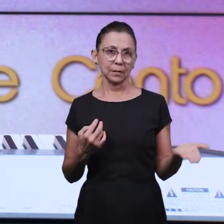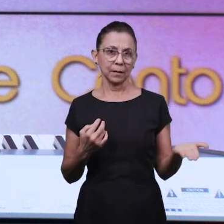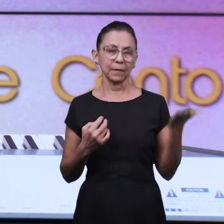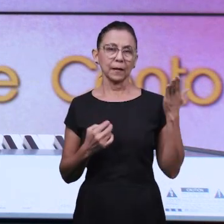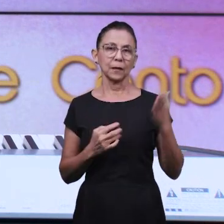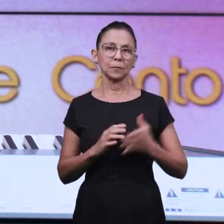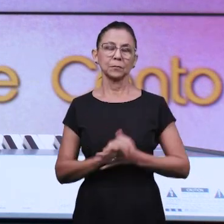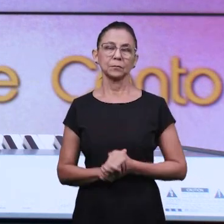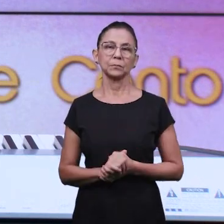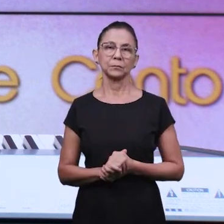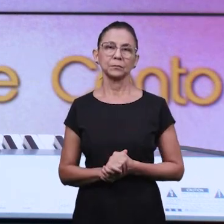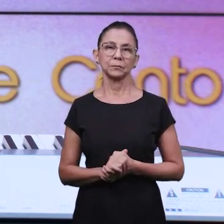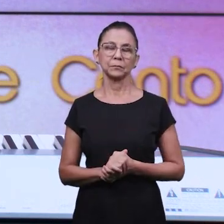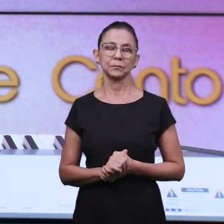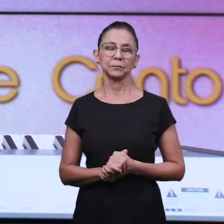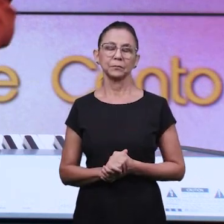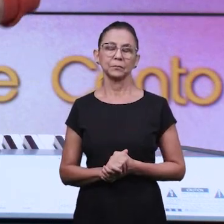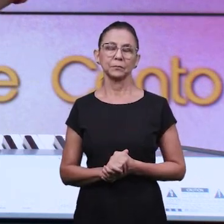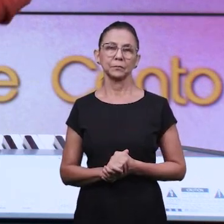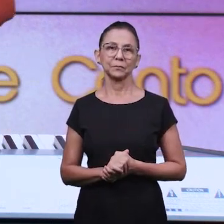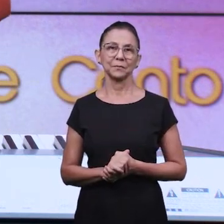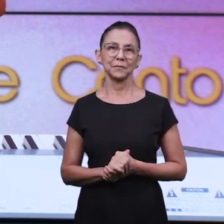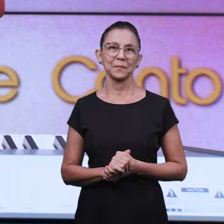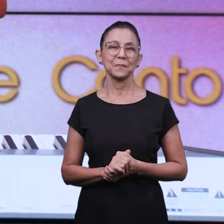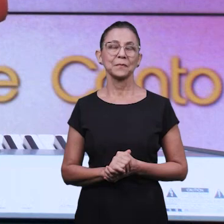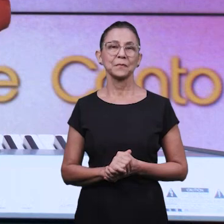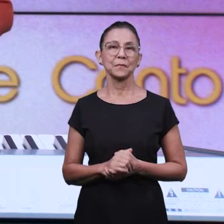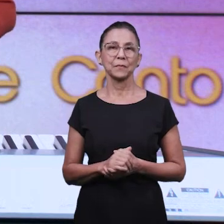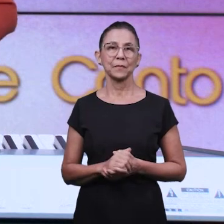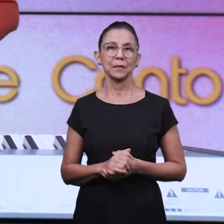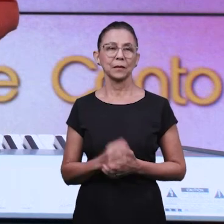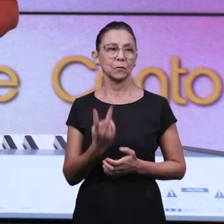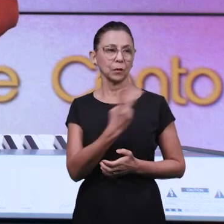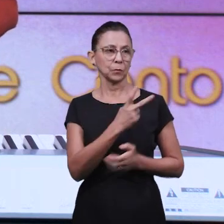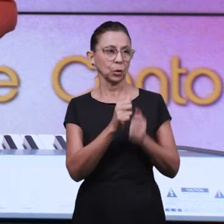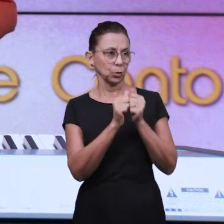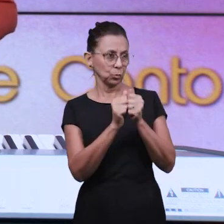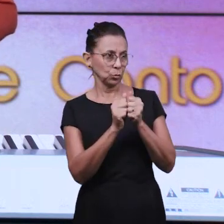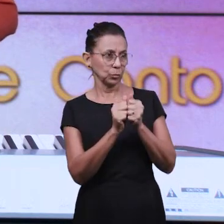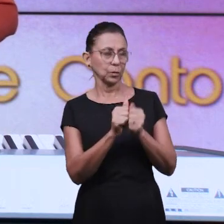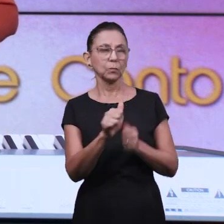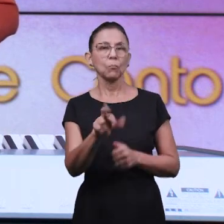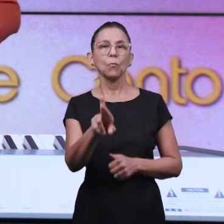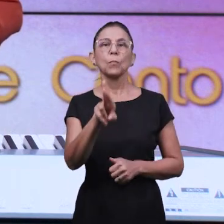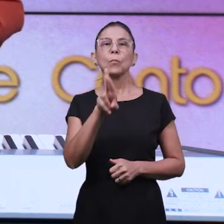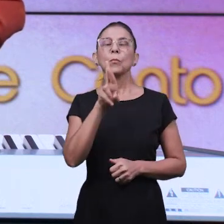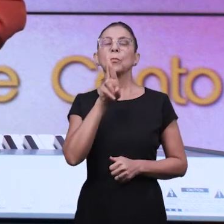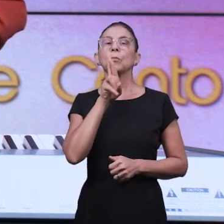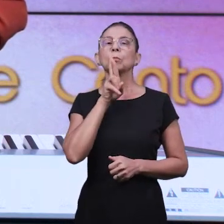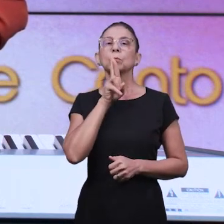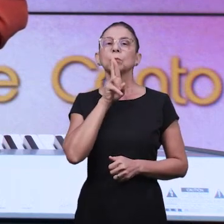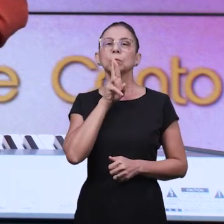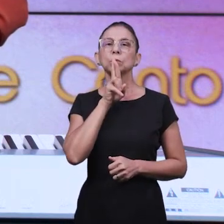nessa estrutura muscular de respiração. Vamos inspirar juntas, Jordânia. Inspiramos